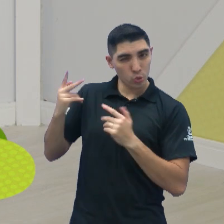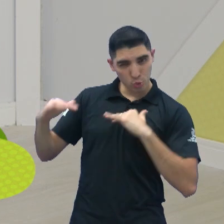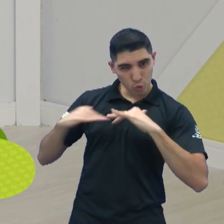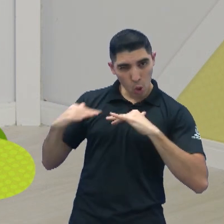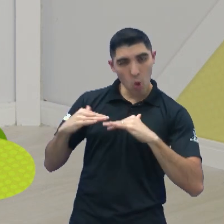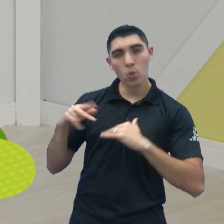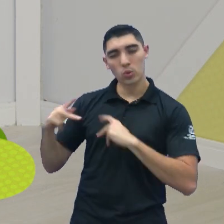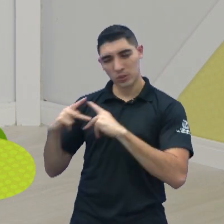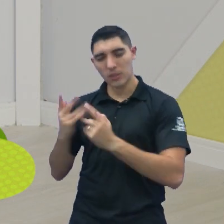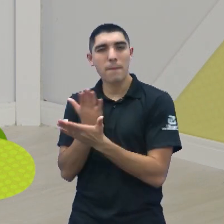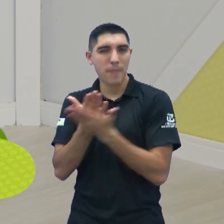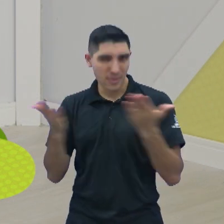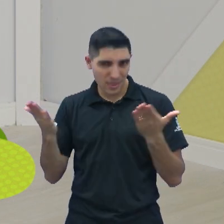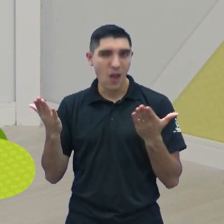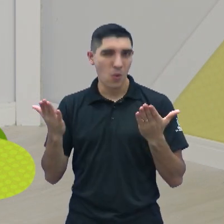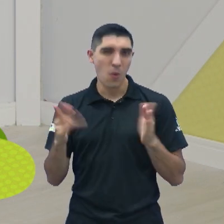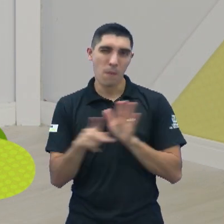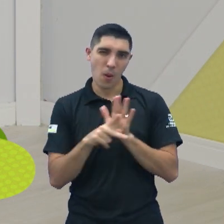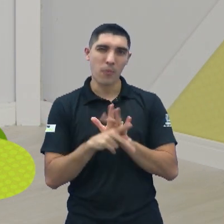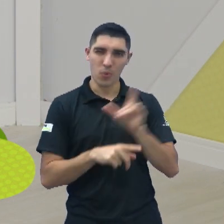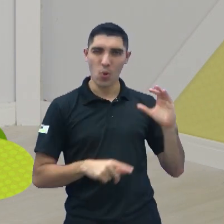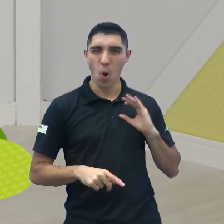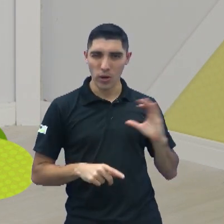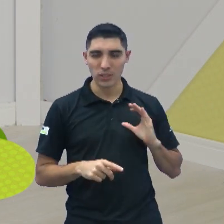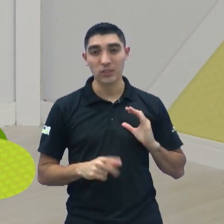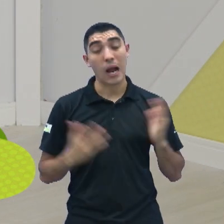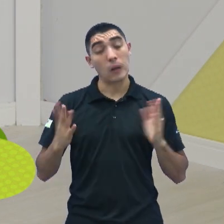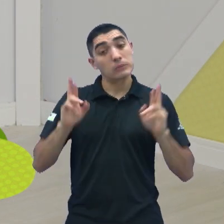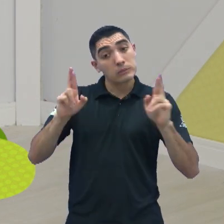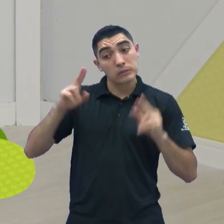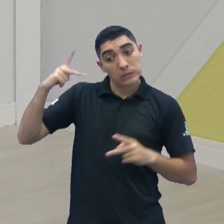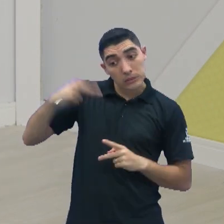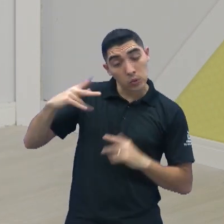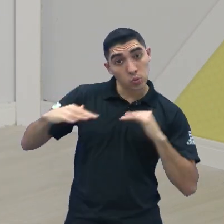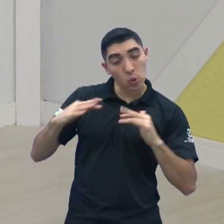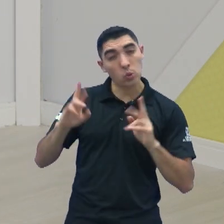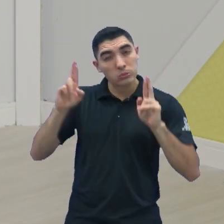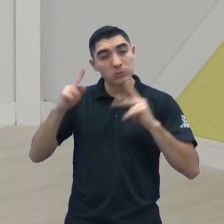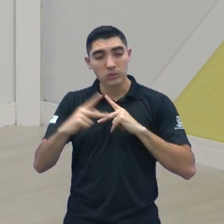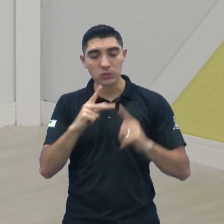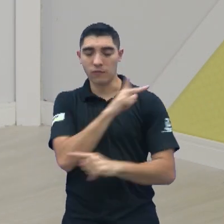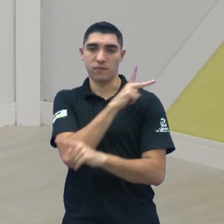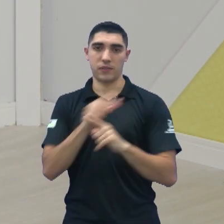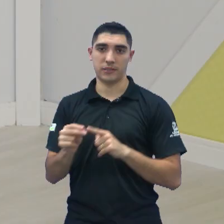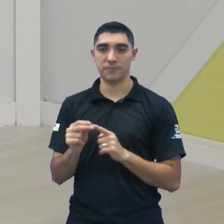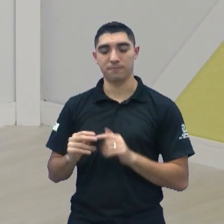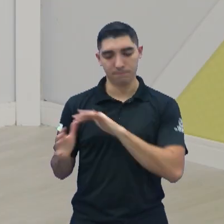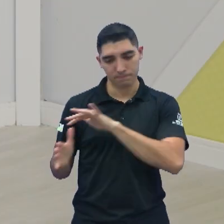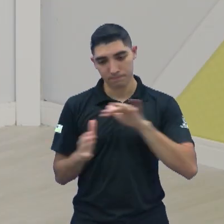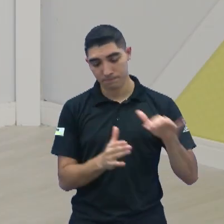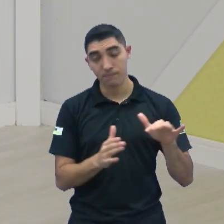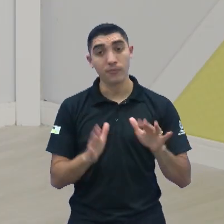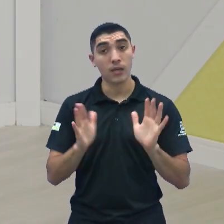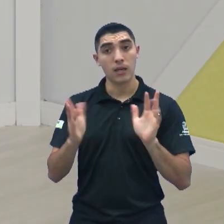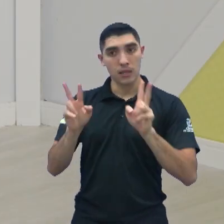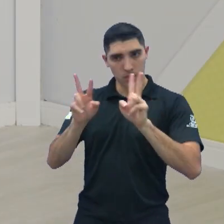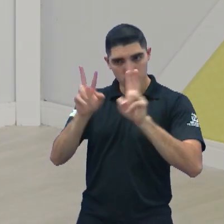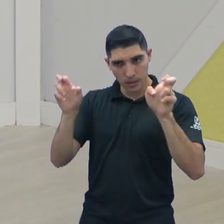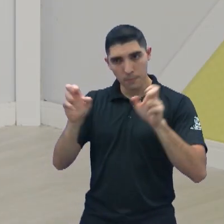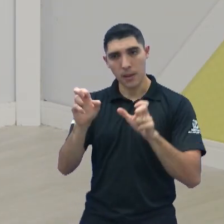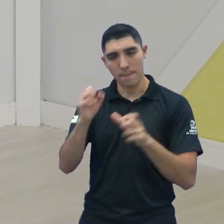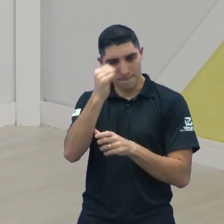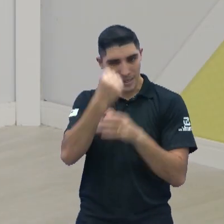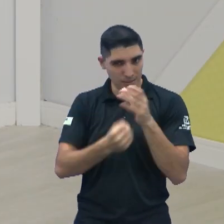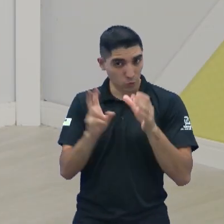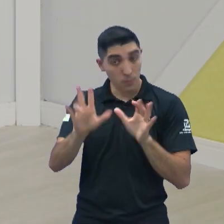José consegue dar o troco no time corintiano, tá certo? Paulito, mudando de assunto, mas permanecendo ainda no assunto